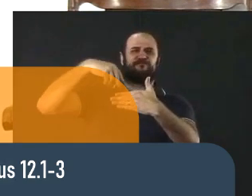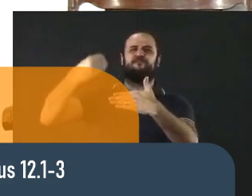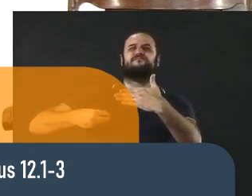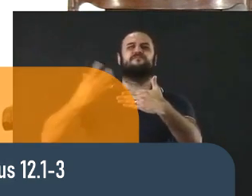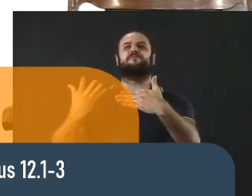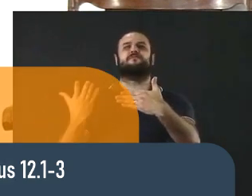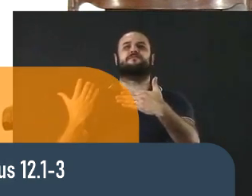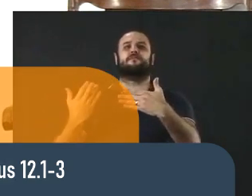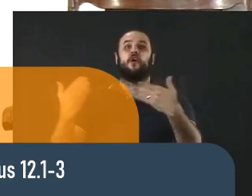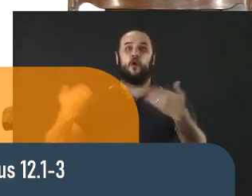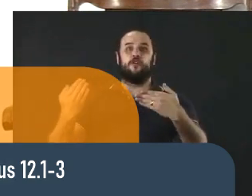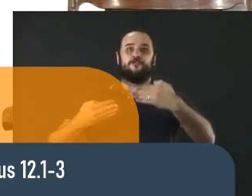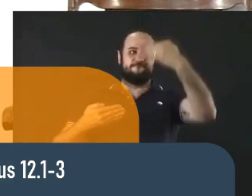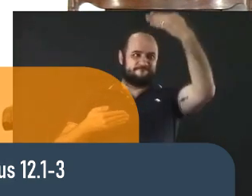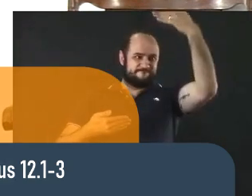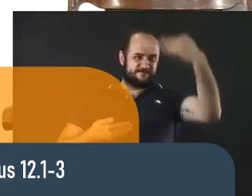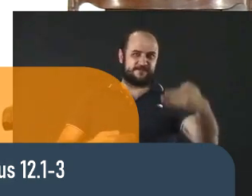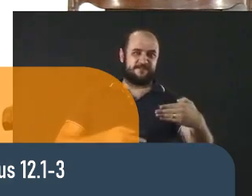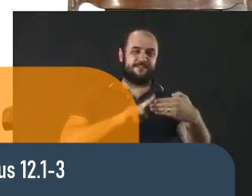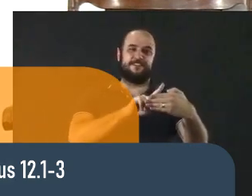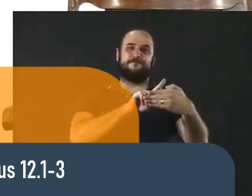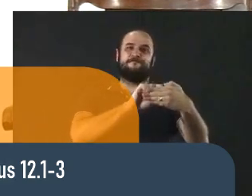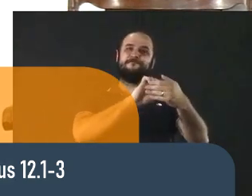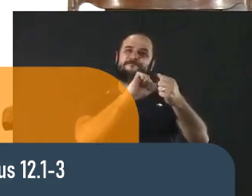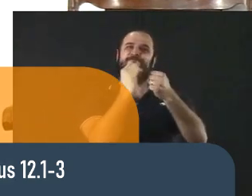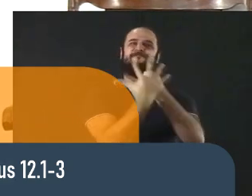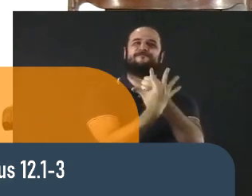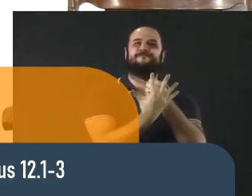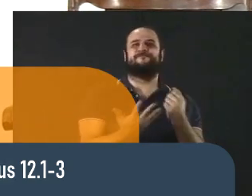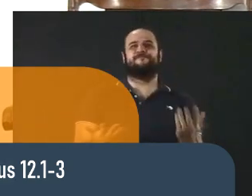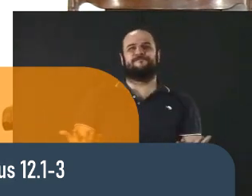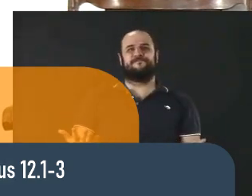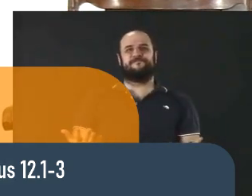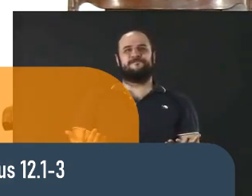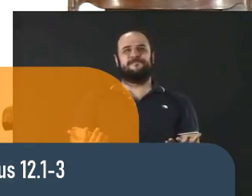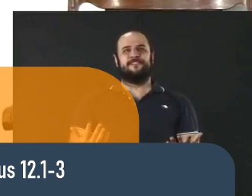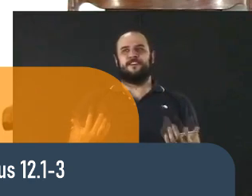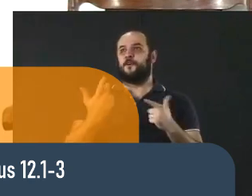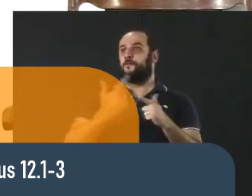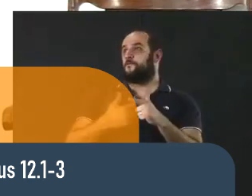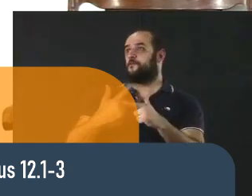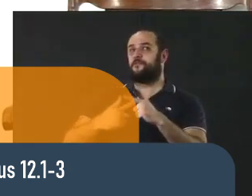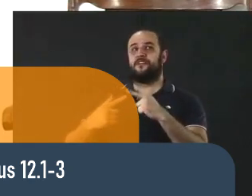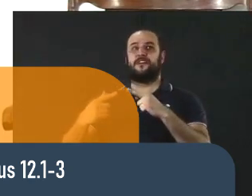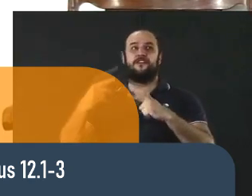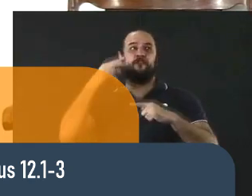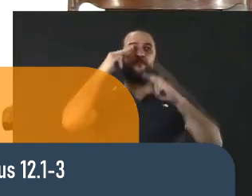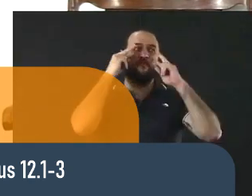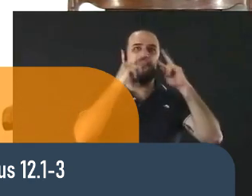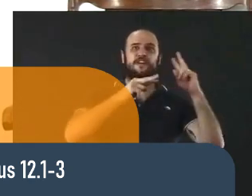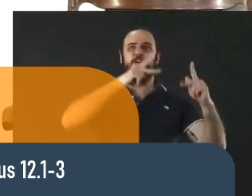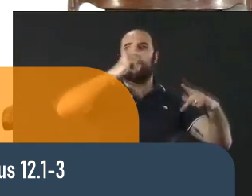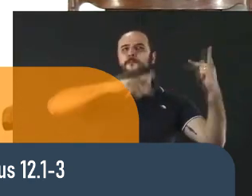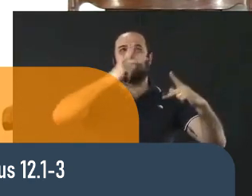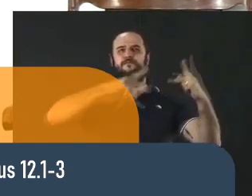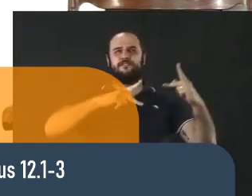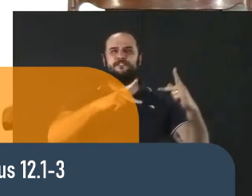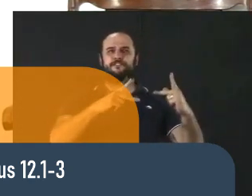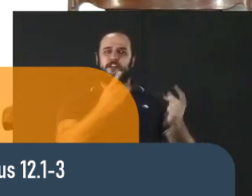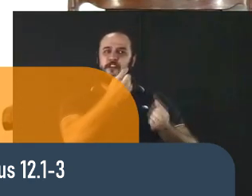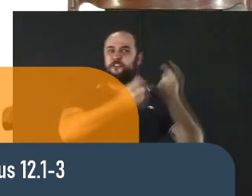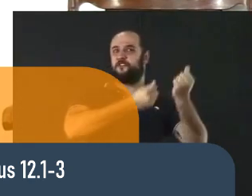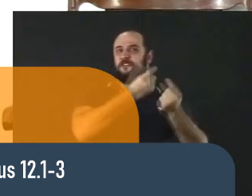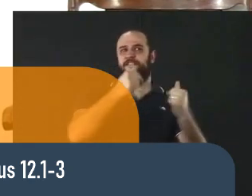um: o Covid-19, o problema que nós estamos vendo na política, na economia,